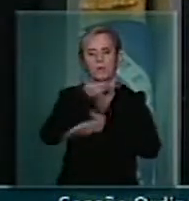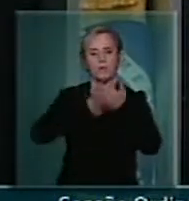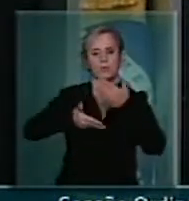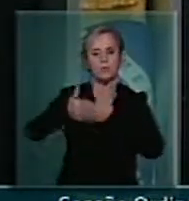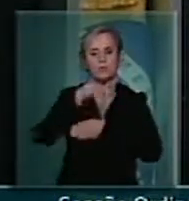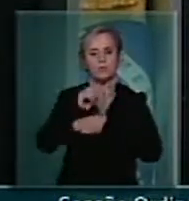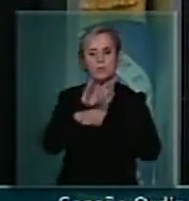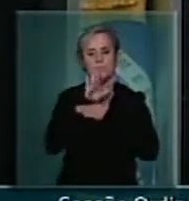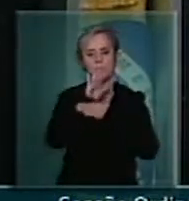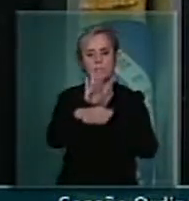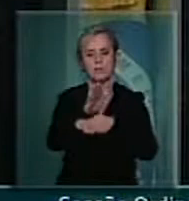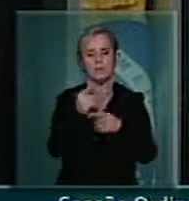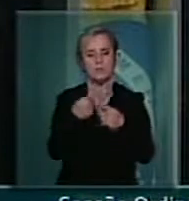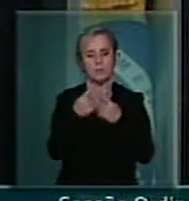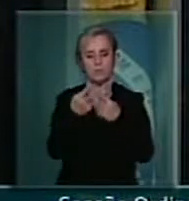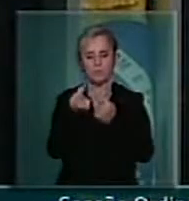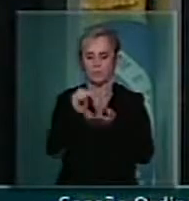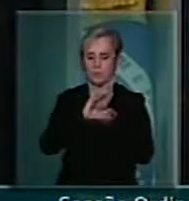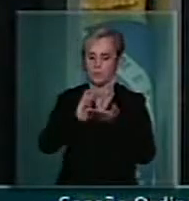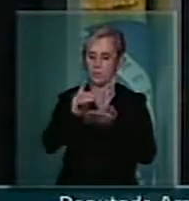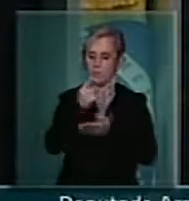nós aplicamos, em média,